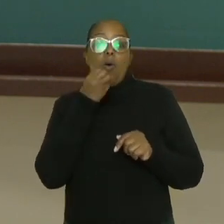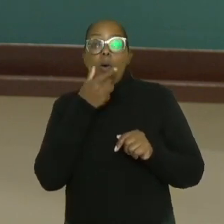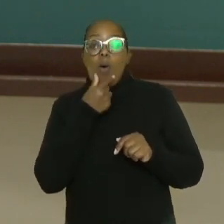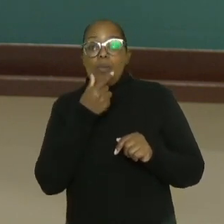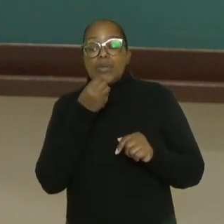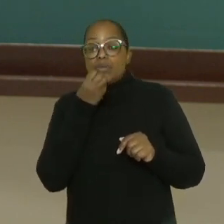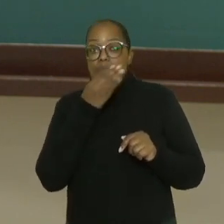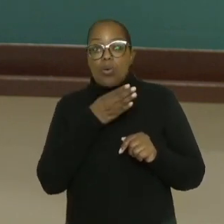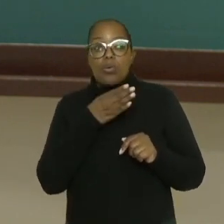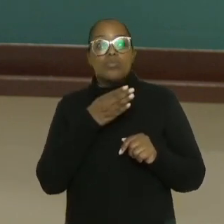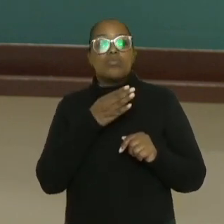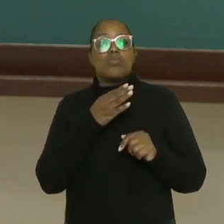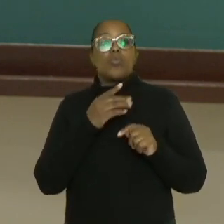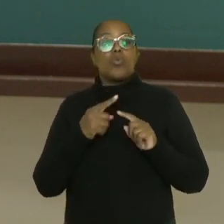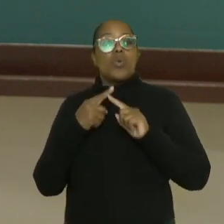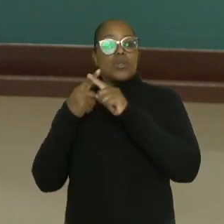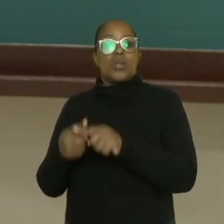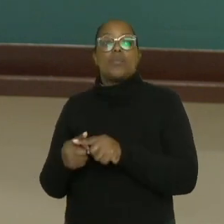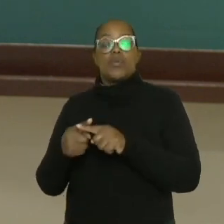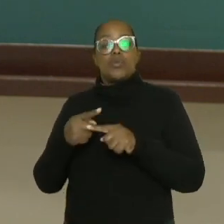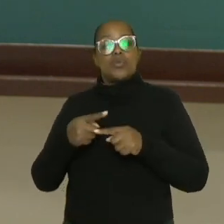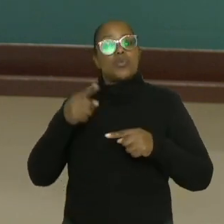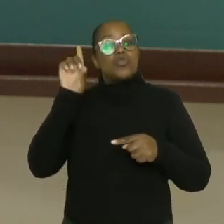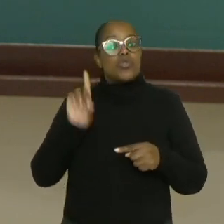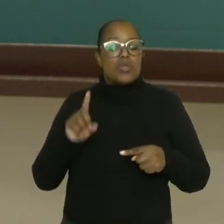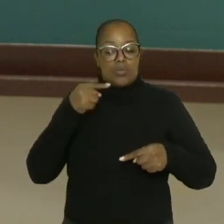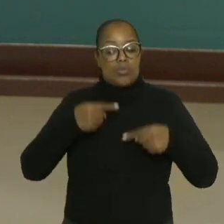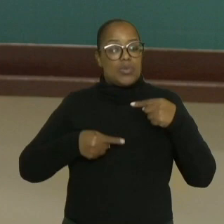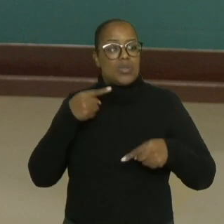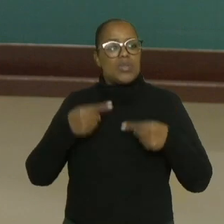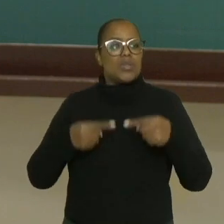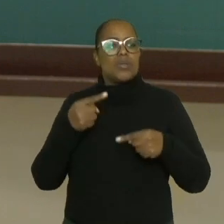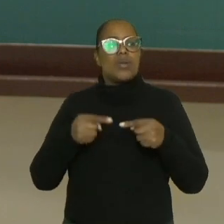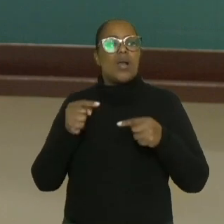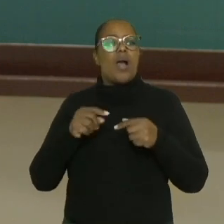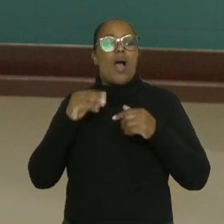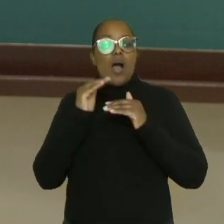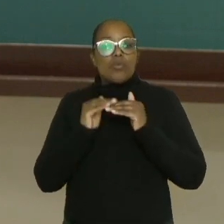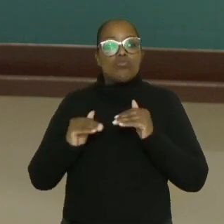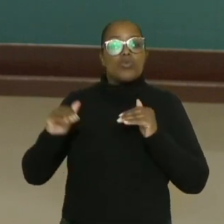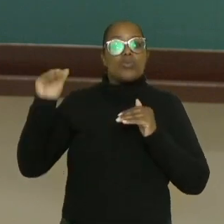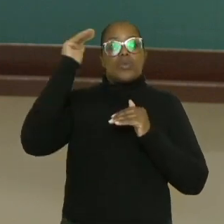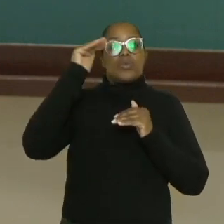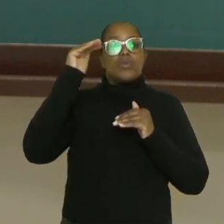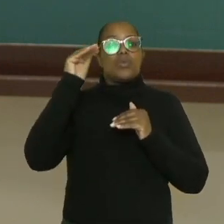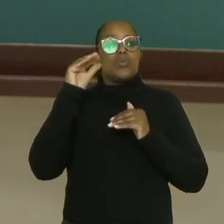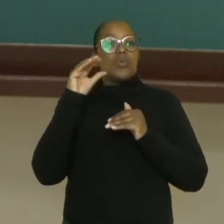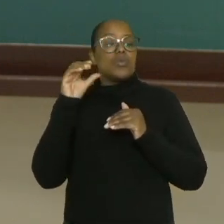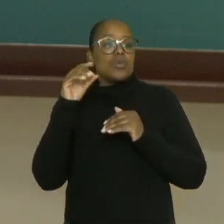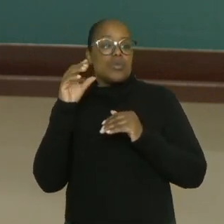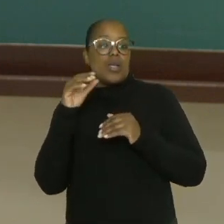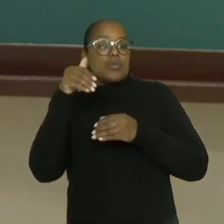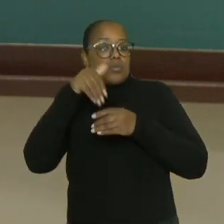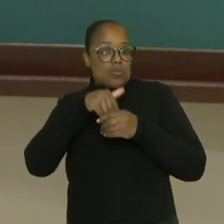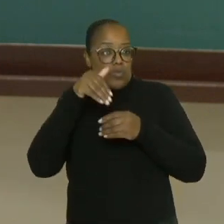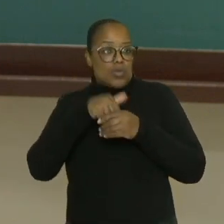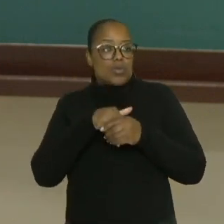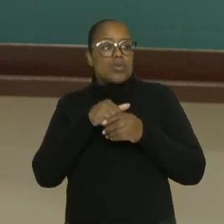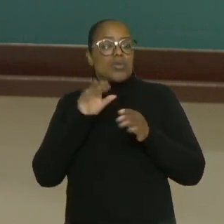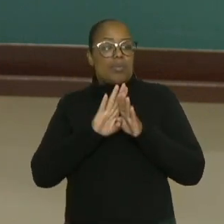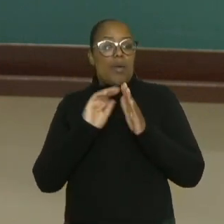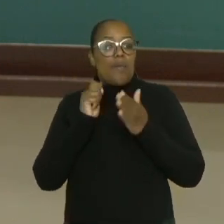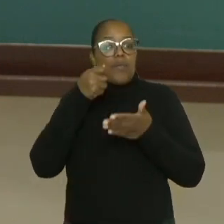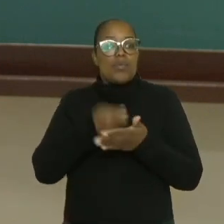Letra B, restrição dos direitos políticos. Letra C, superação dos currais eleitorais. Letra D, afirmação